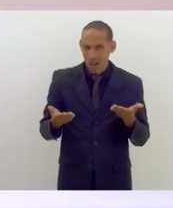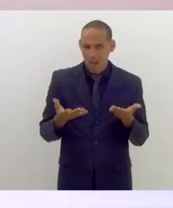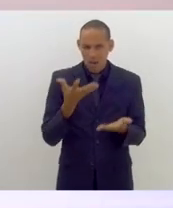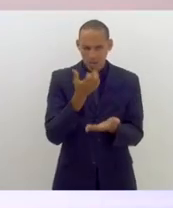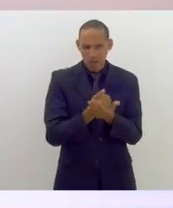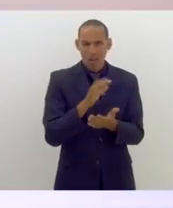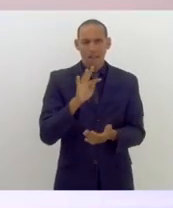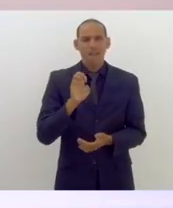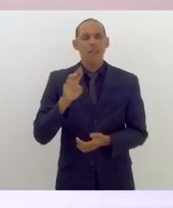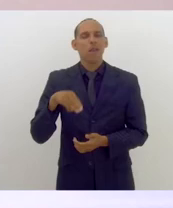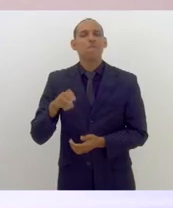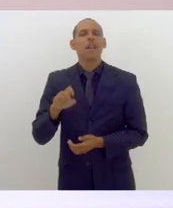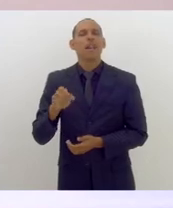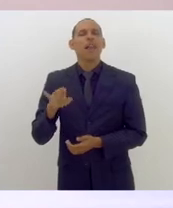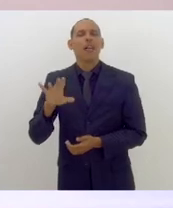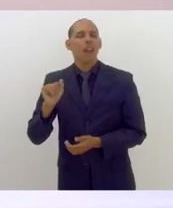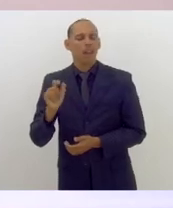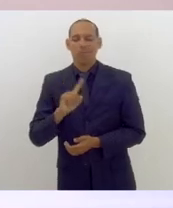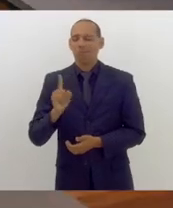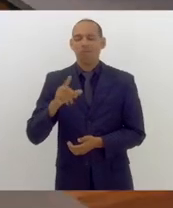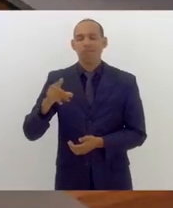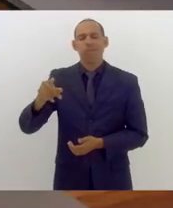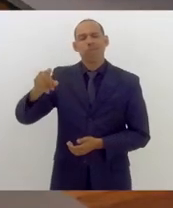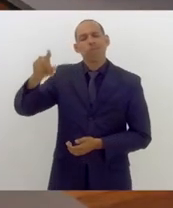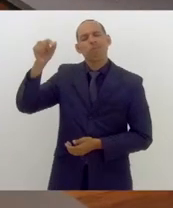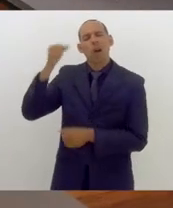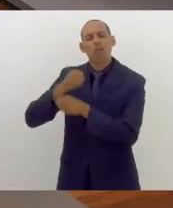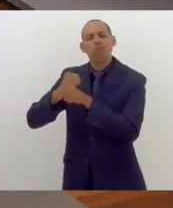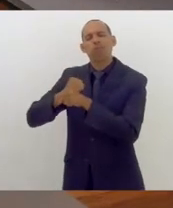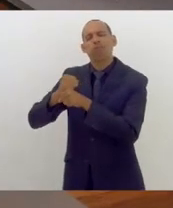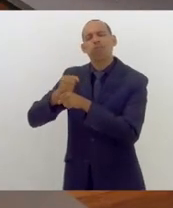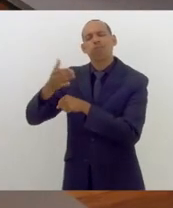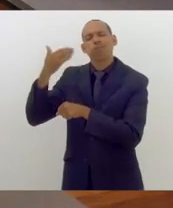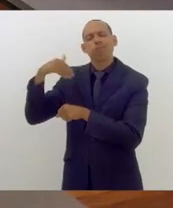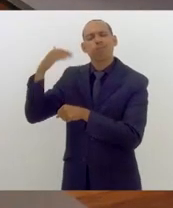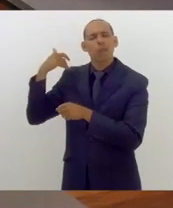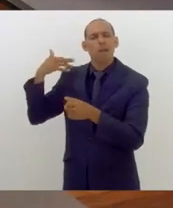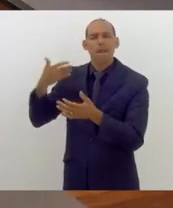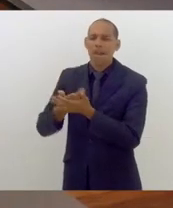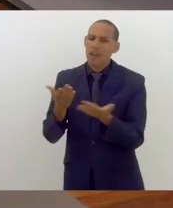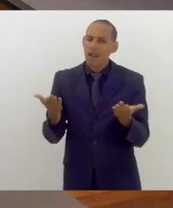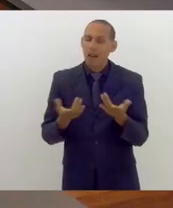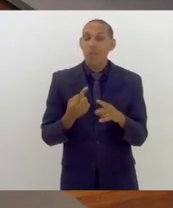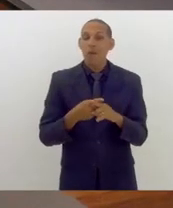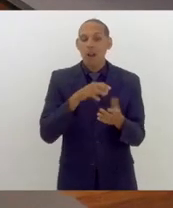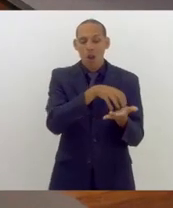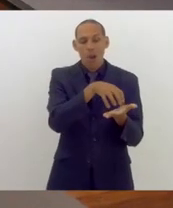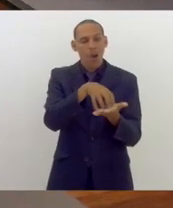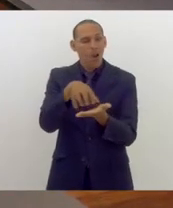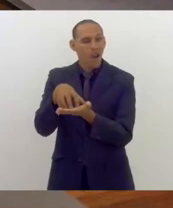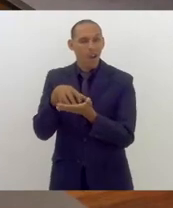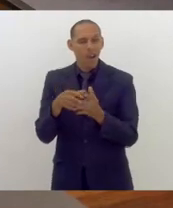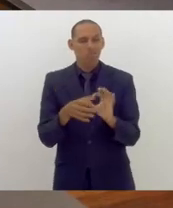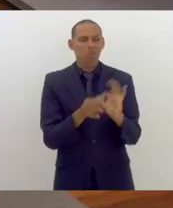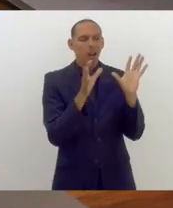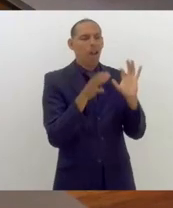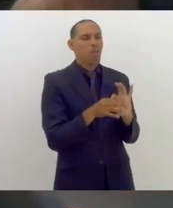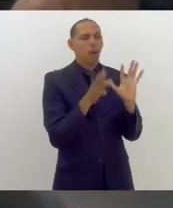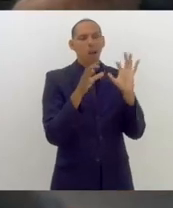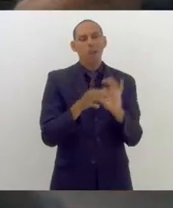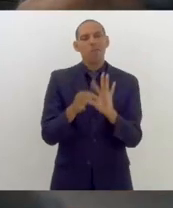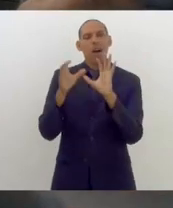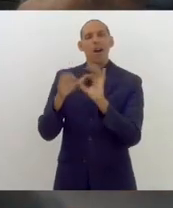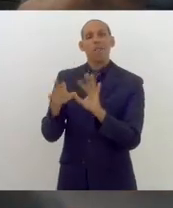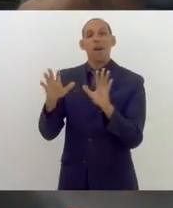instalação termelétrica a anos culpa dos órgãos que liberam as licença